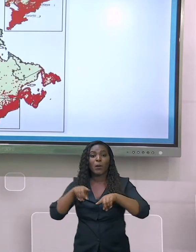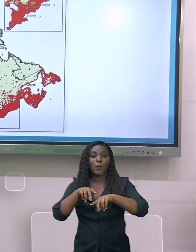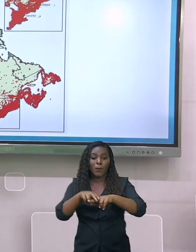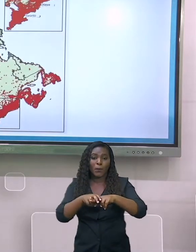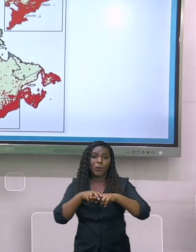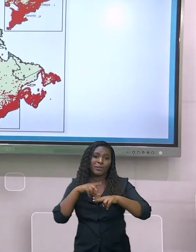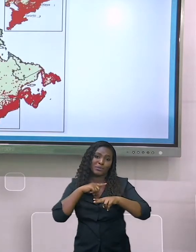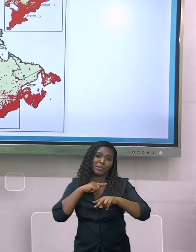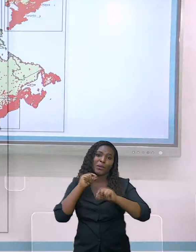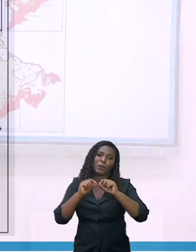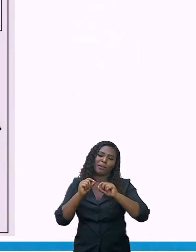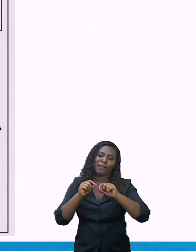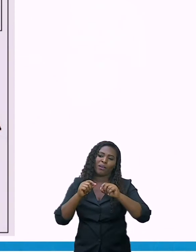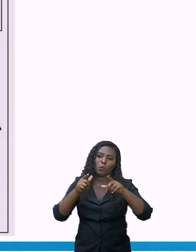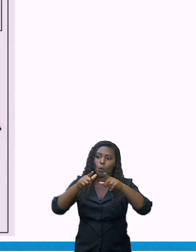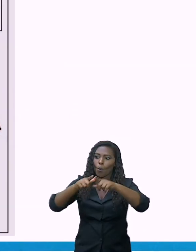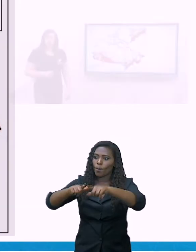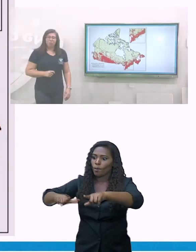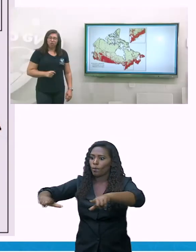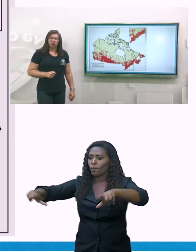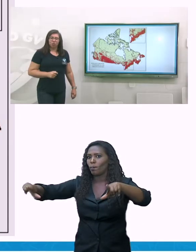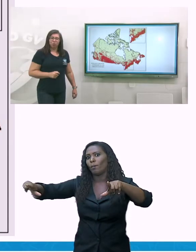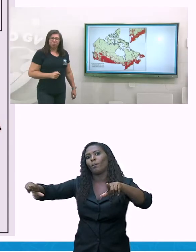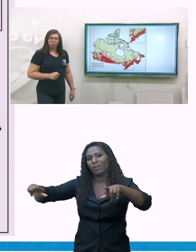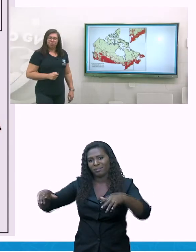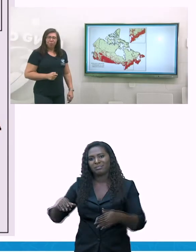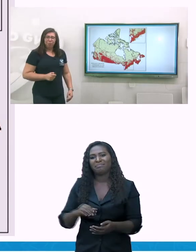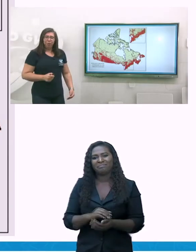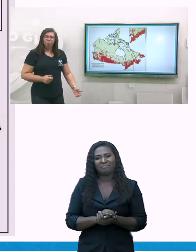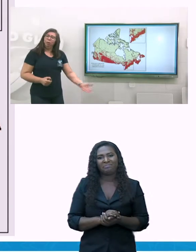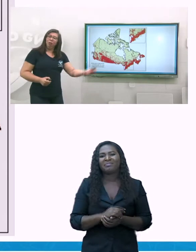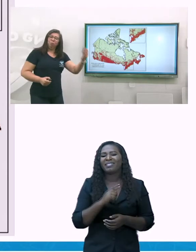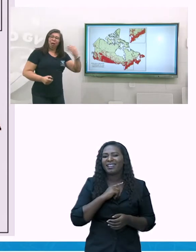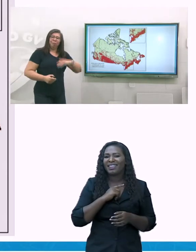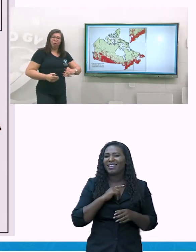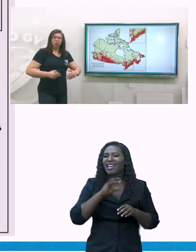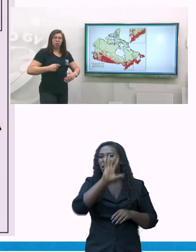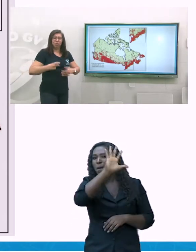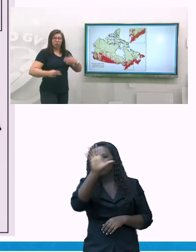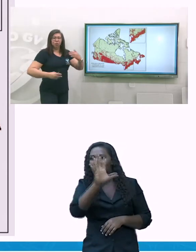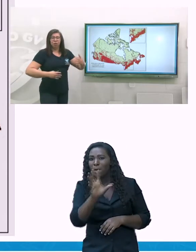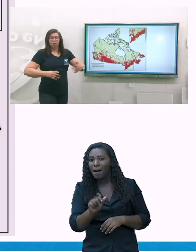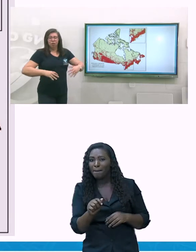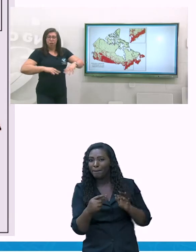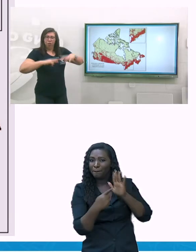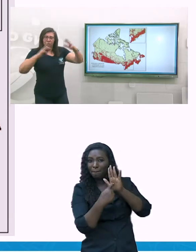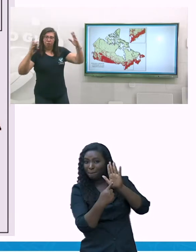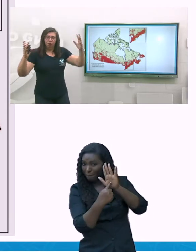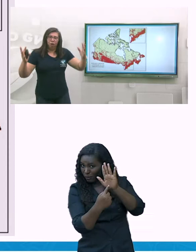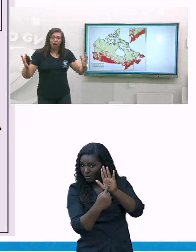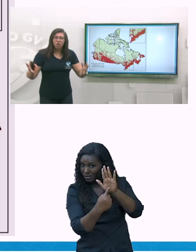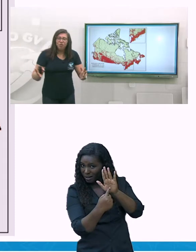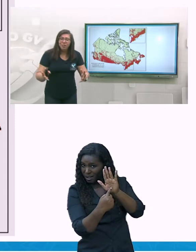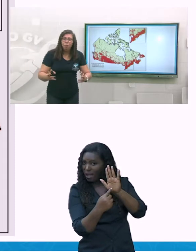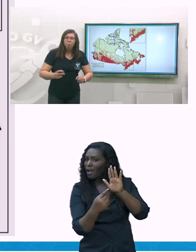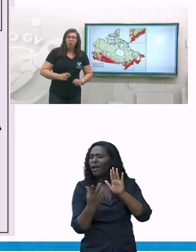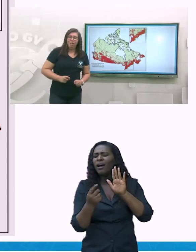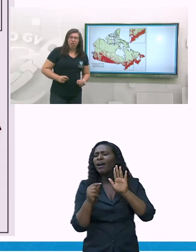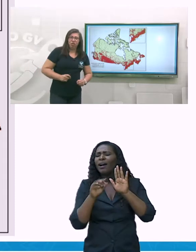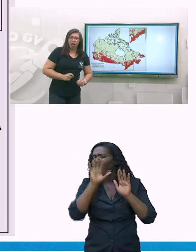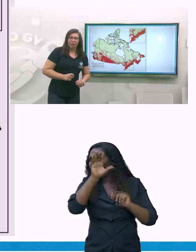E aqui nós temos um mapa para mostrar isso para a gente. Primeiro mapa, nós mostramos a